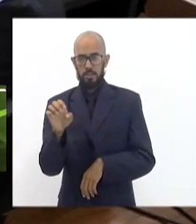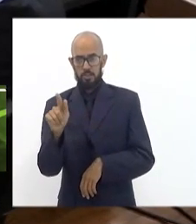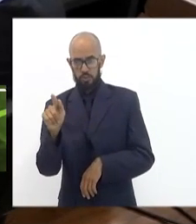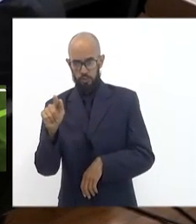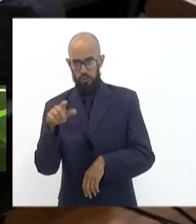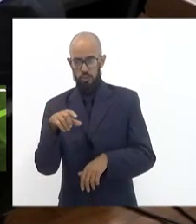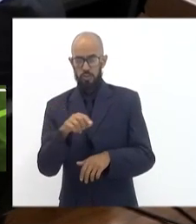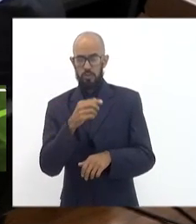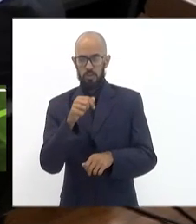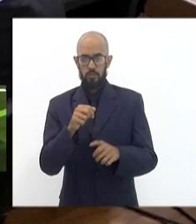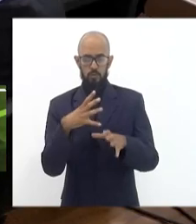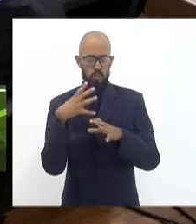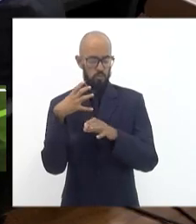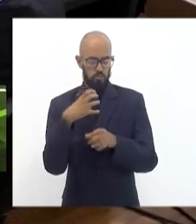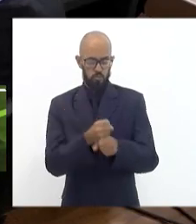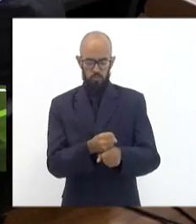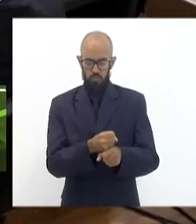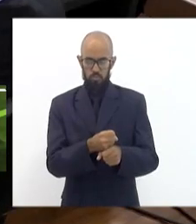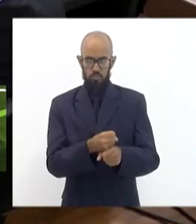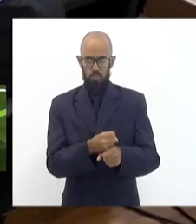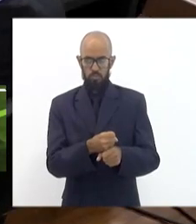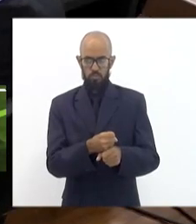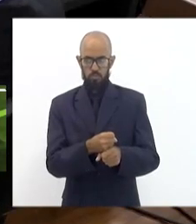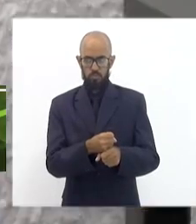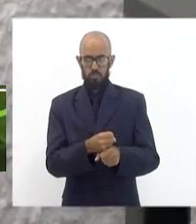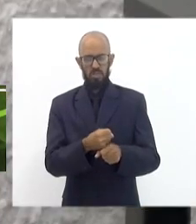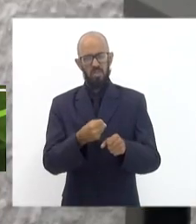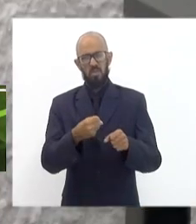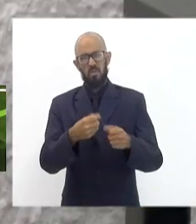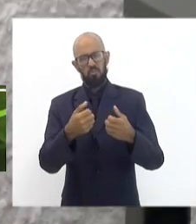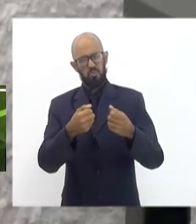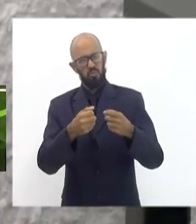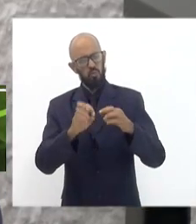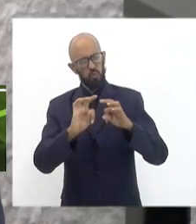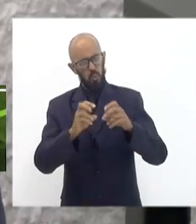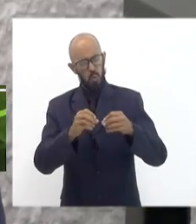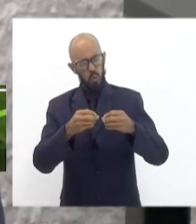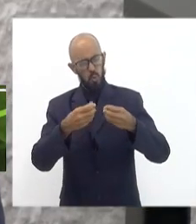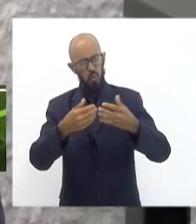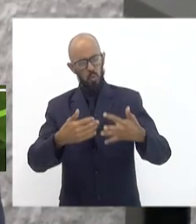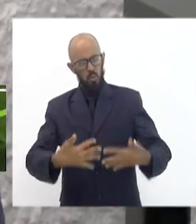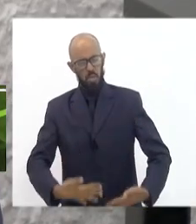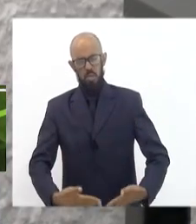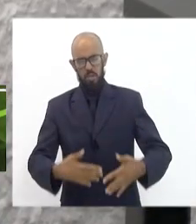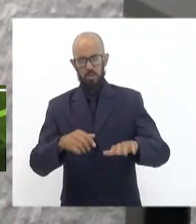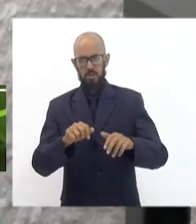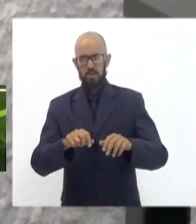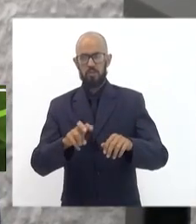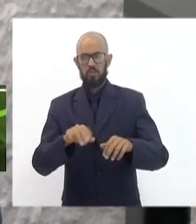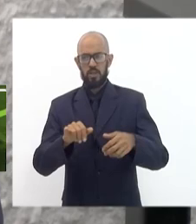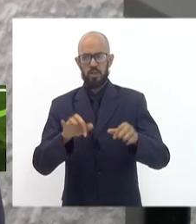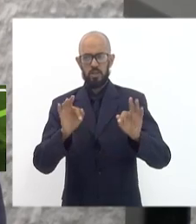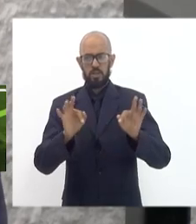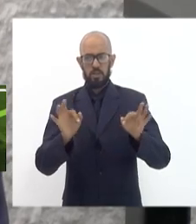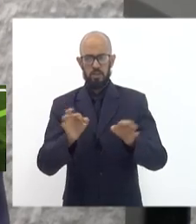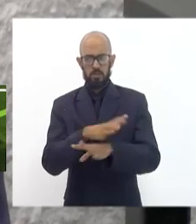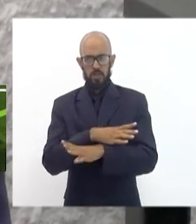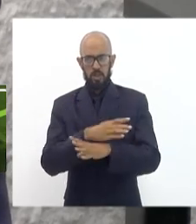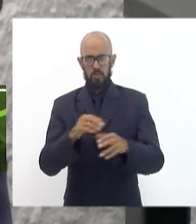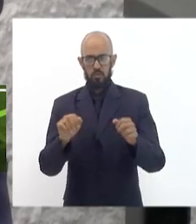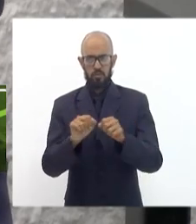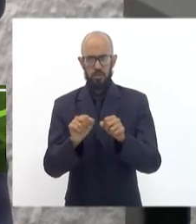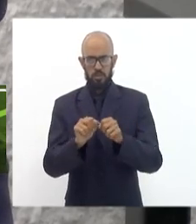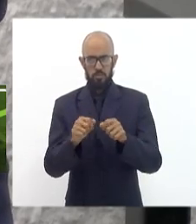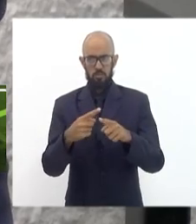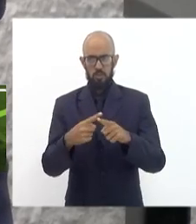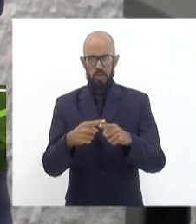levantamento bem minucioso da nossa necessidade de mão de obra tá terminando de fazer isso porque não é